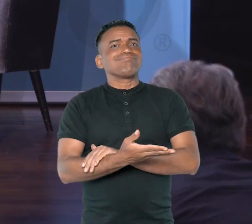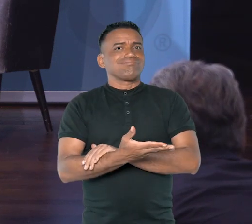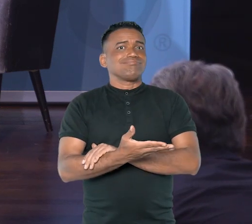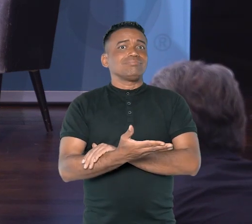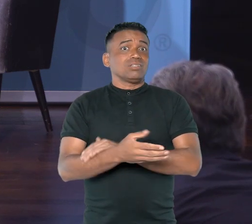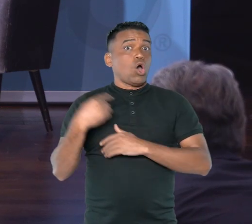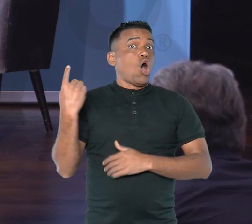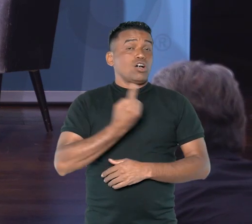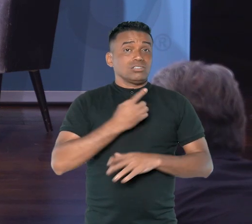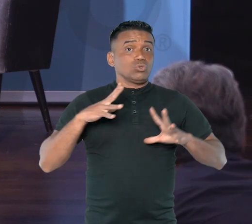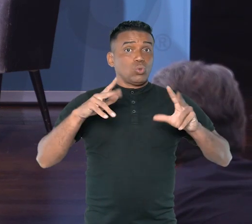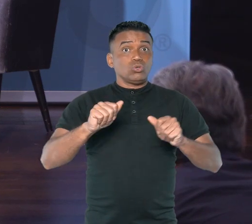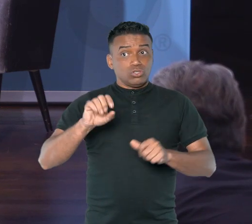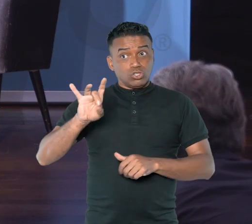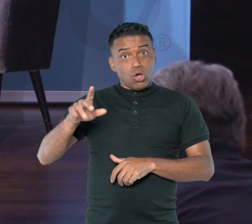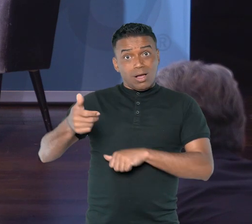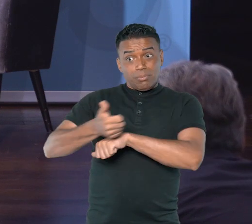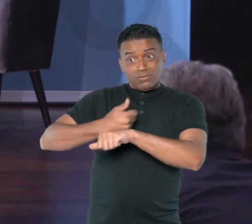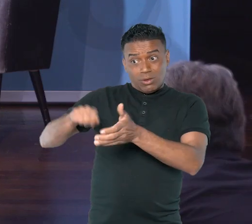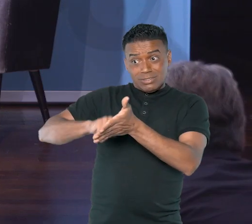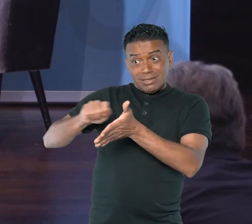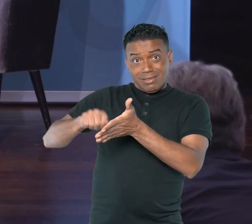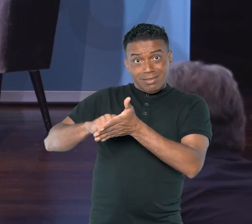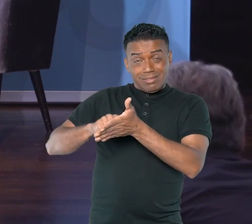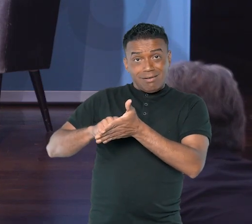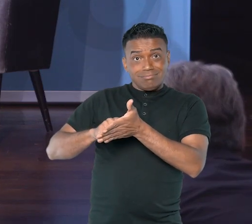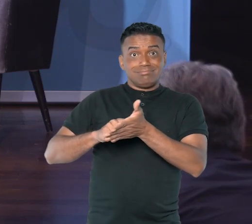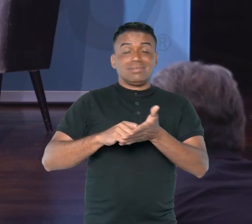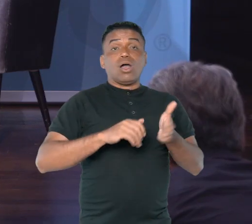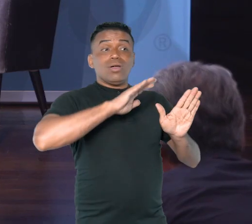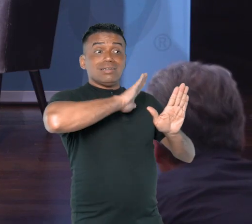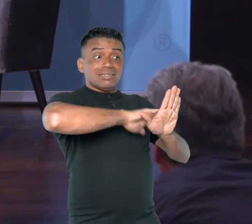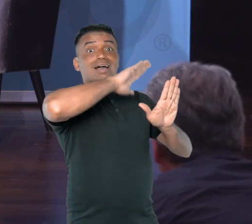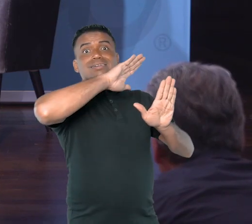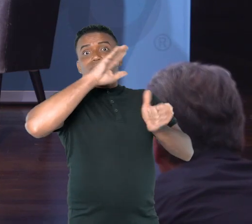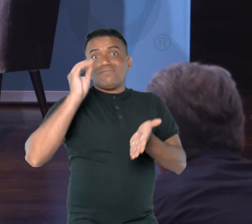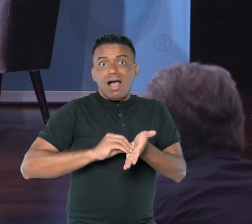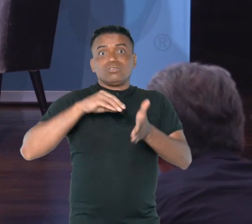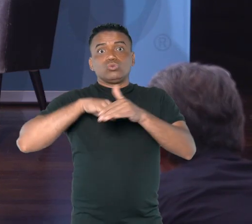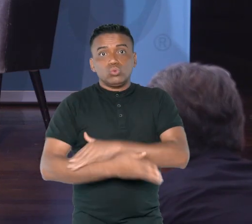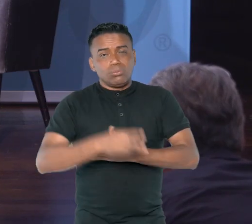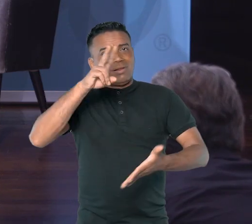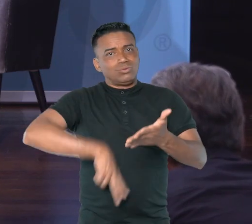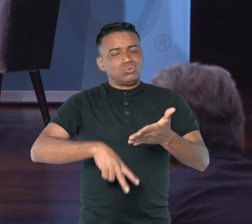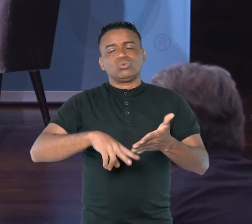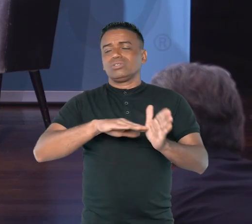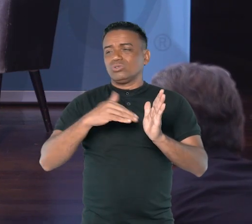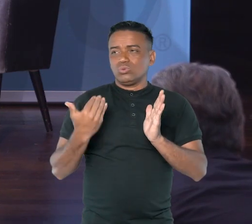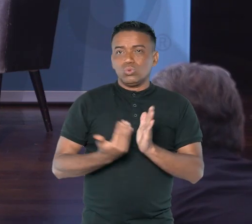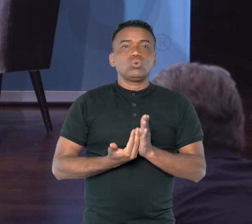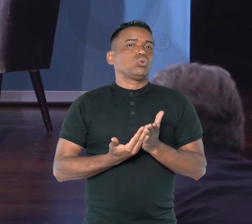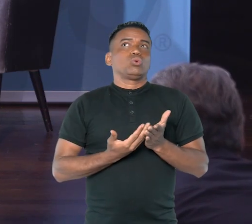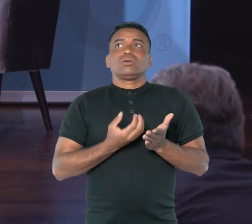de todos nós, né? Não só de quem escreve, porque eu acho que atrás desse hábito tem praticamente tudo que